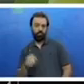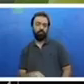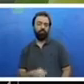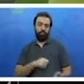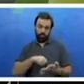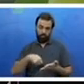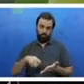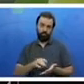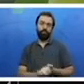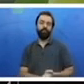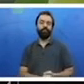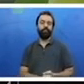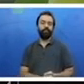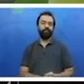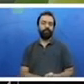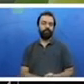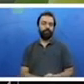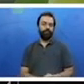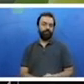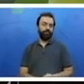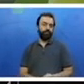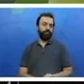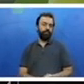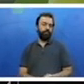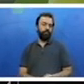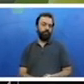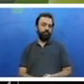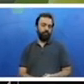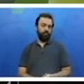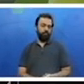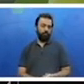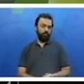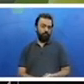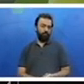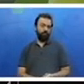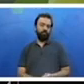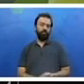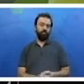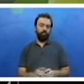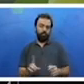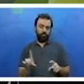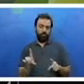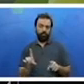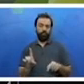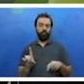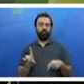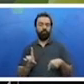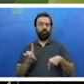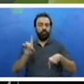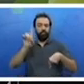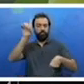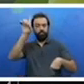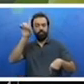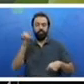Anota aí, ok? Certo. Já posso dizer que são inversamente